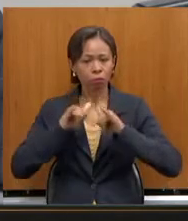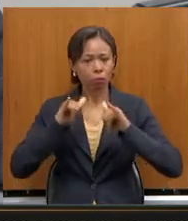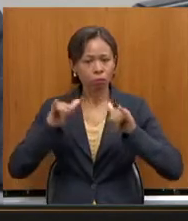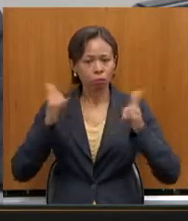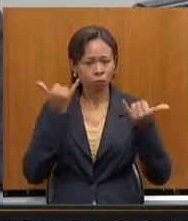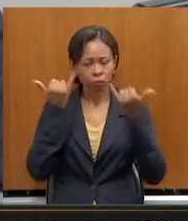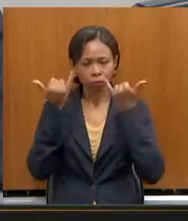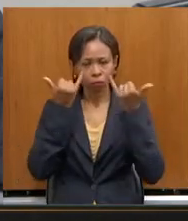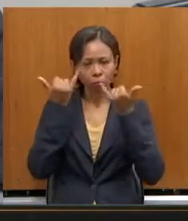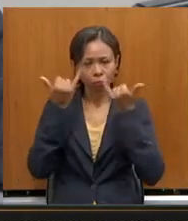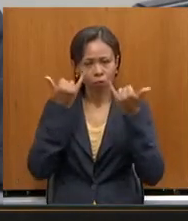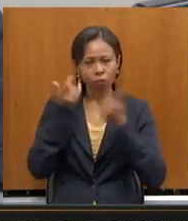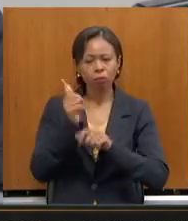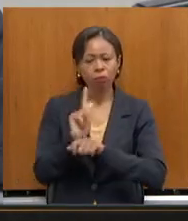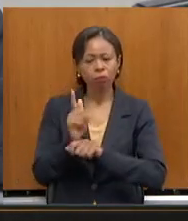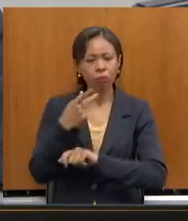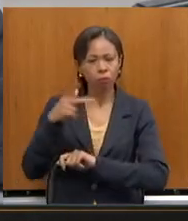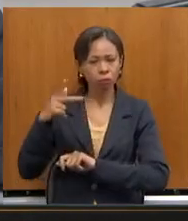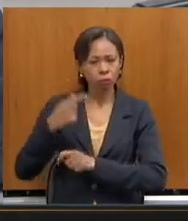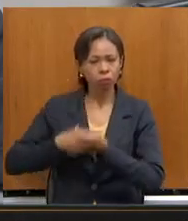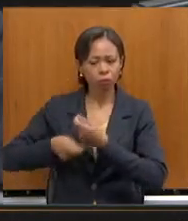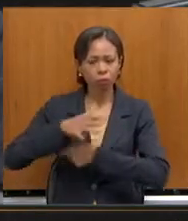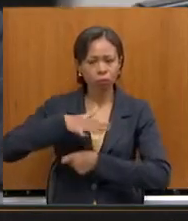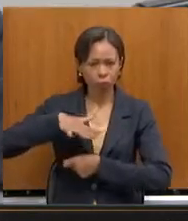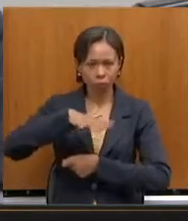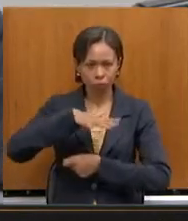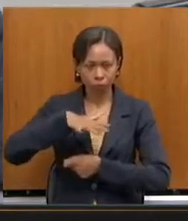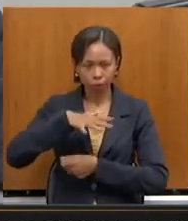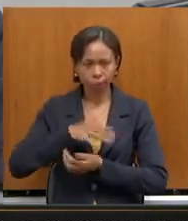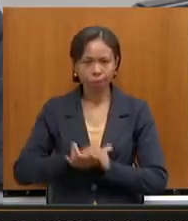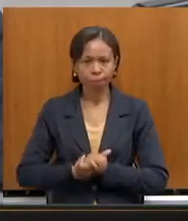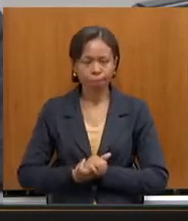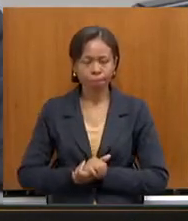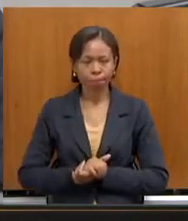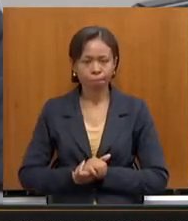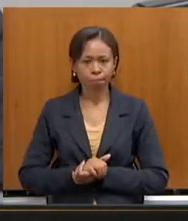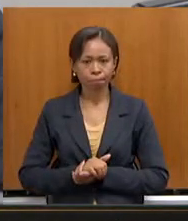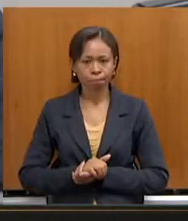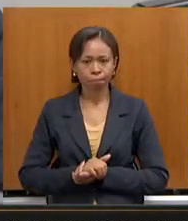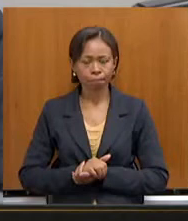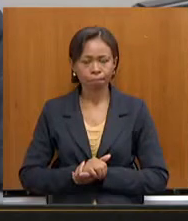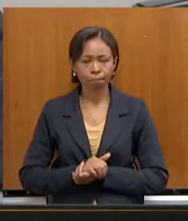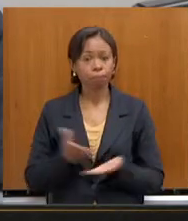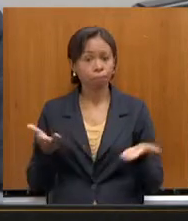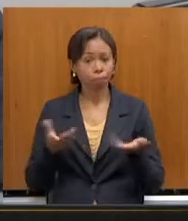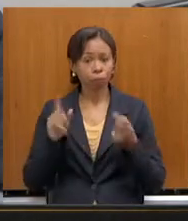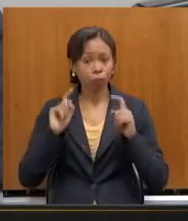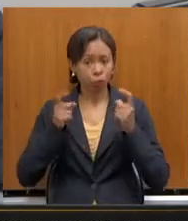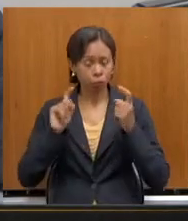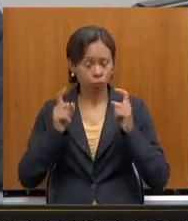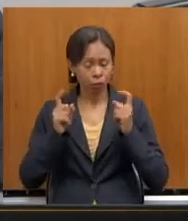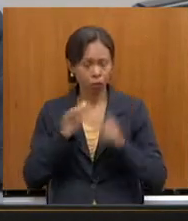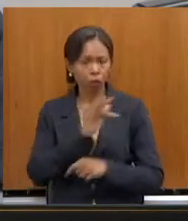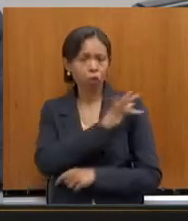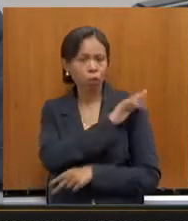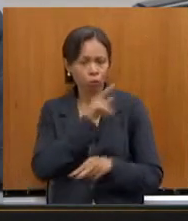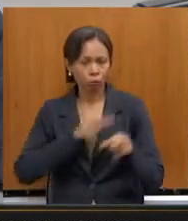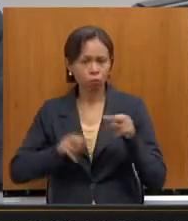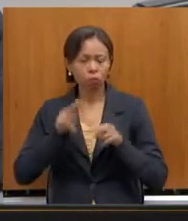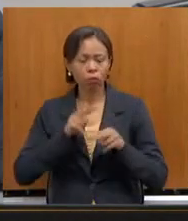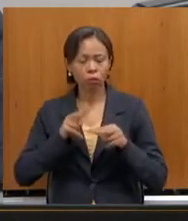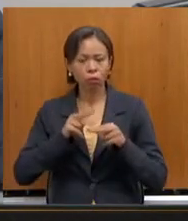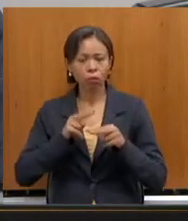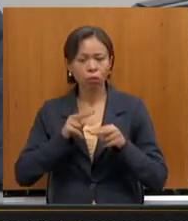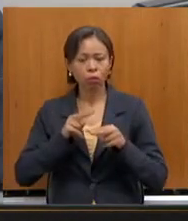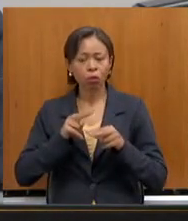gestão de suas respectivas áreas nesta edição do Assembleia fiscaliza as autoridades convocadas informaram